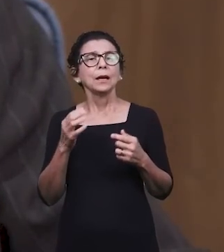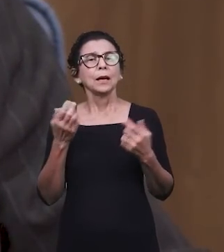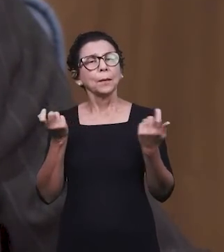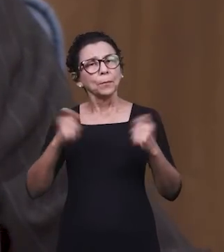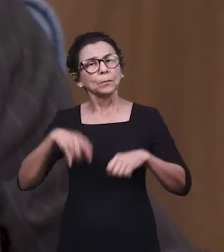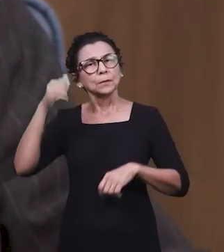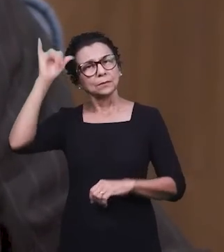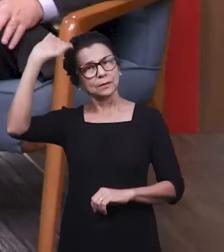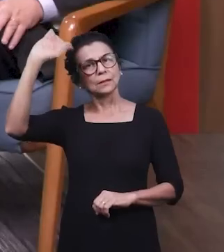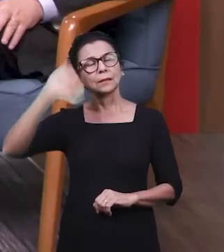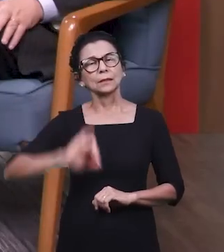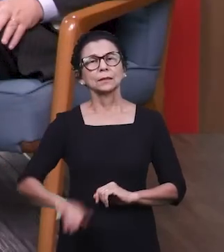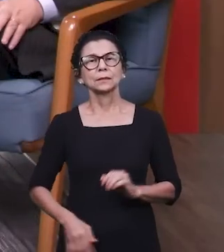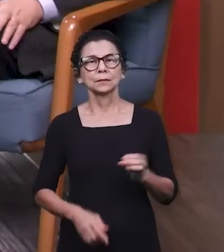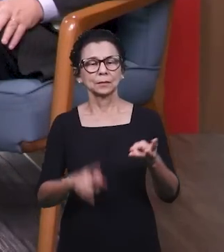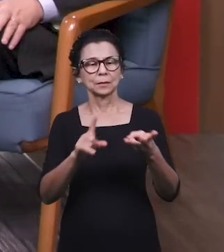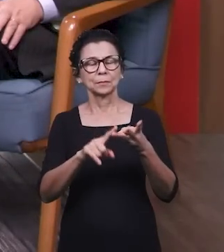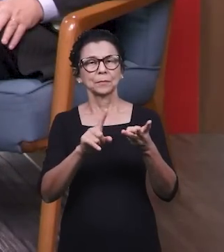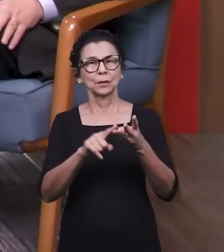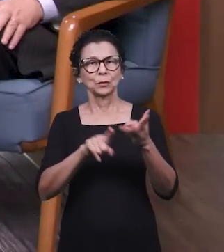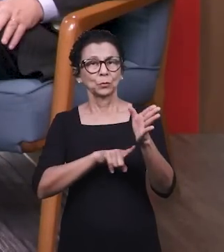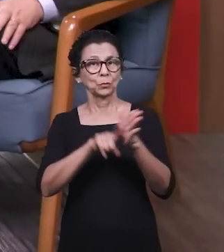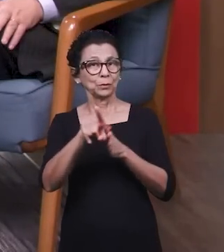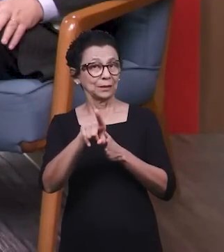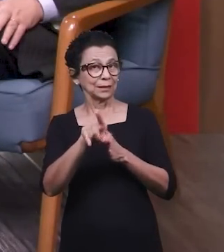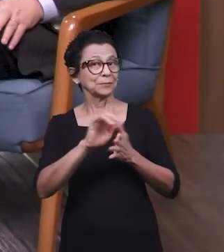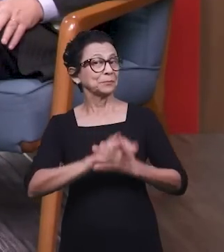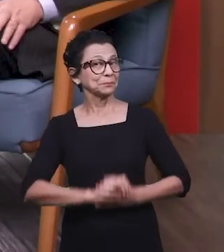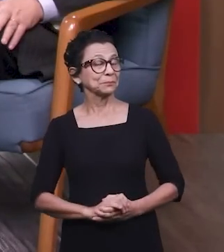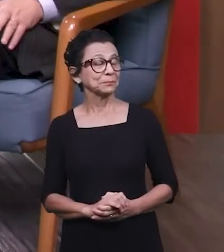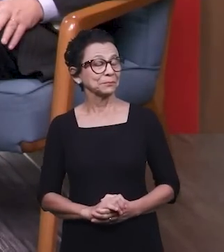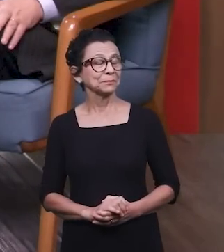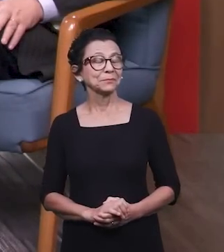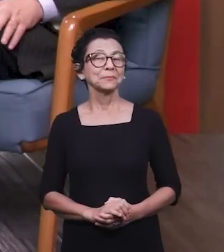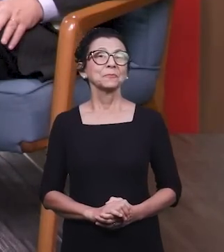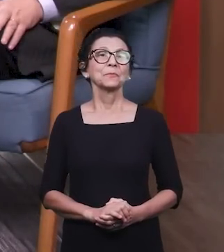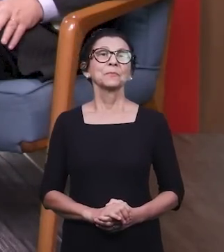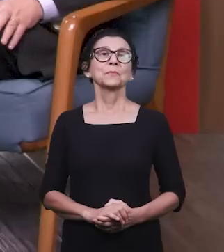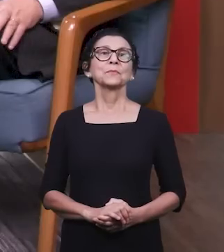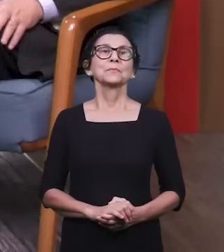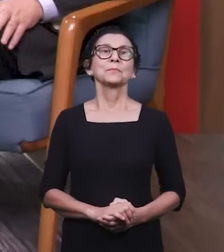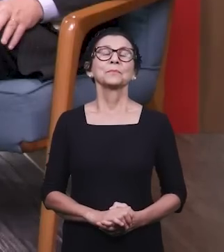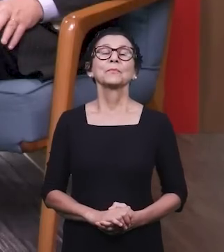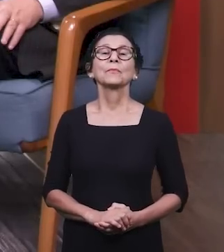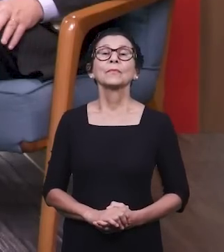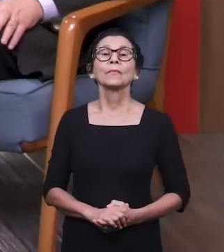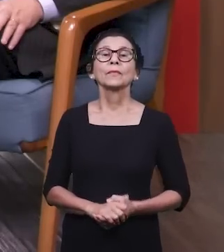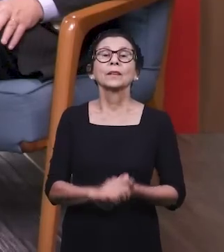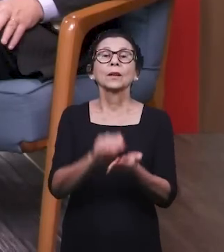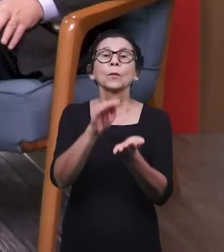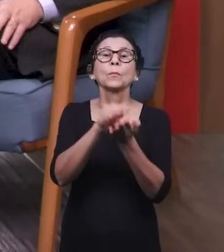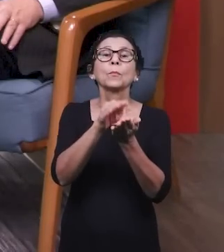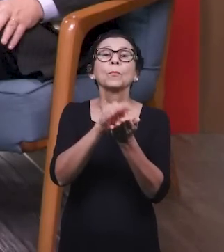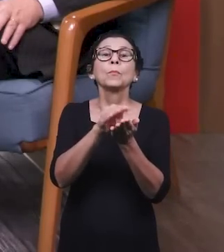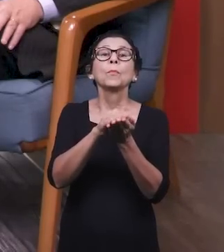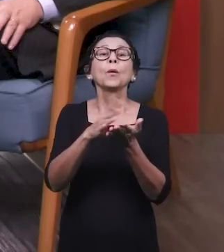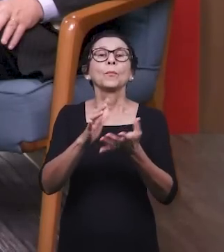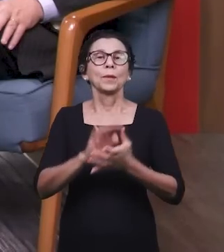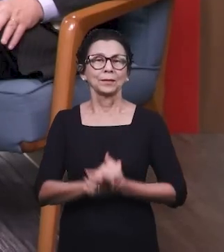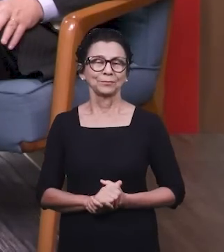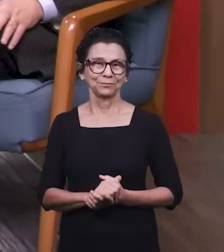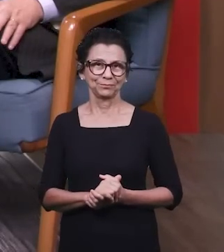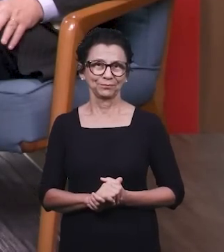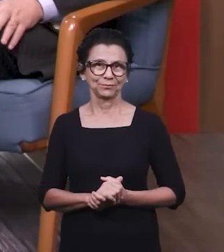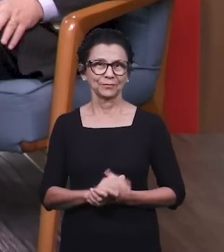E aí, a terceira pergunta, que eu só citei 2, seria exatamente o quanto você poupa ou o quanto você está gastando